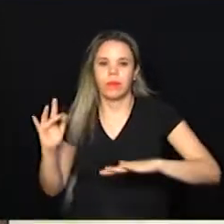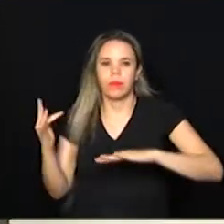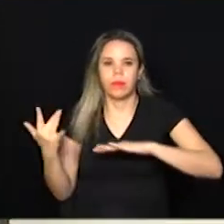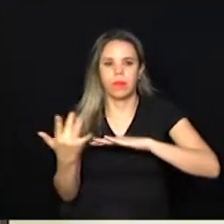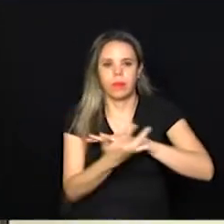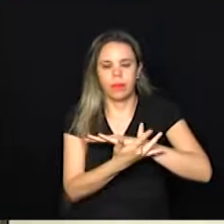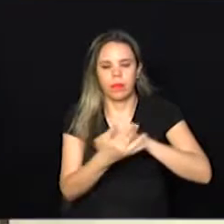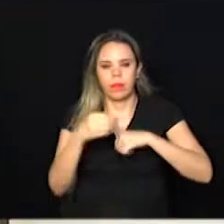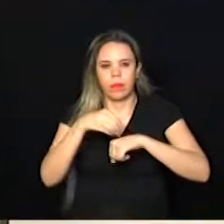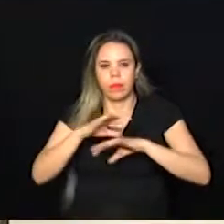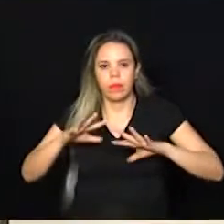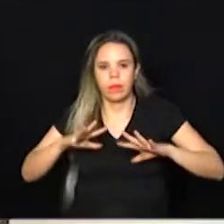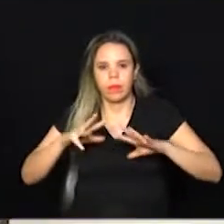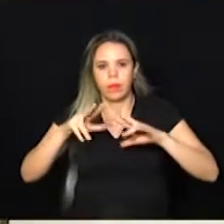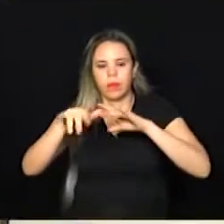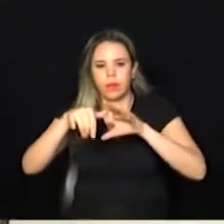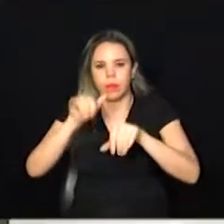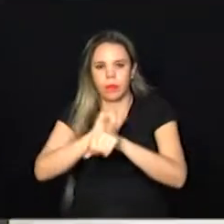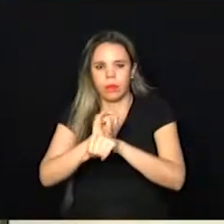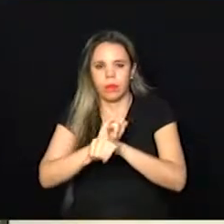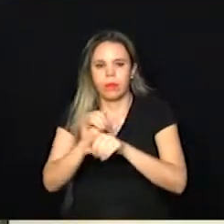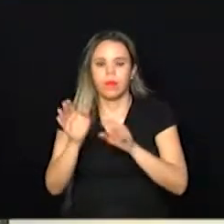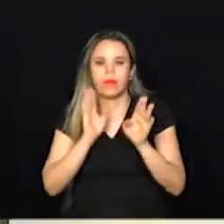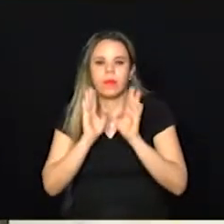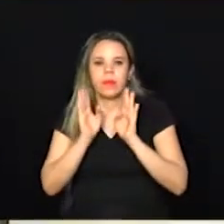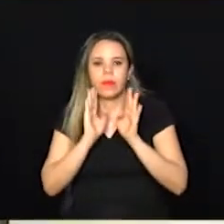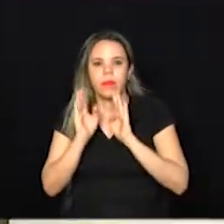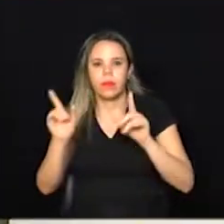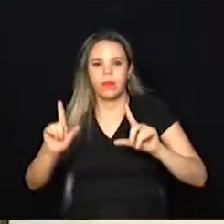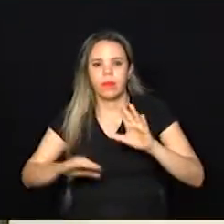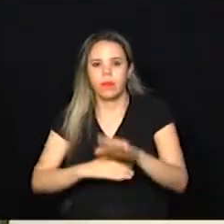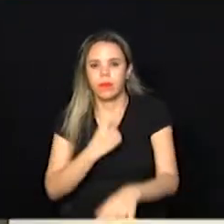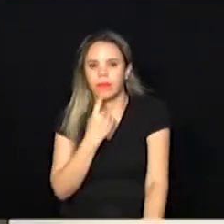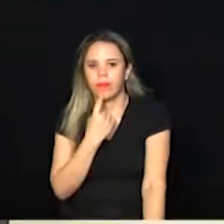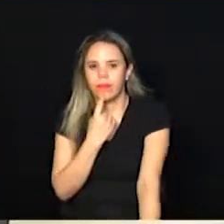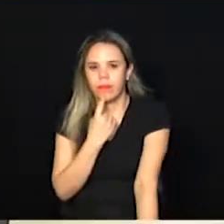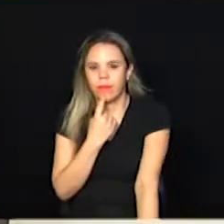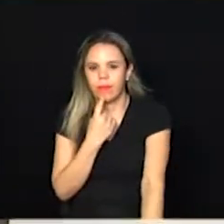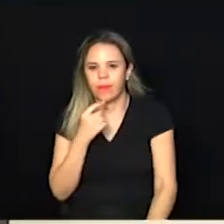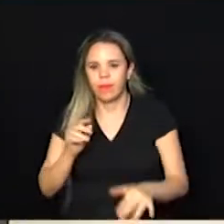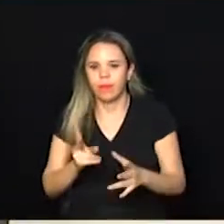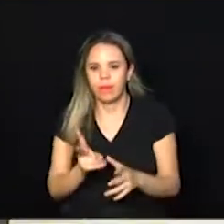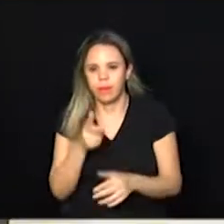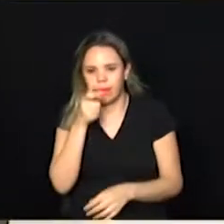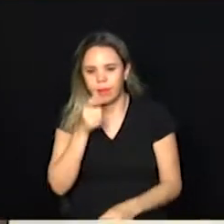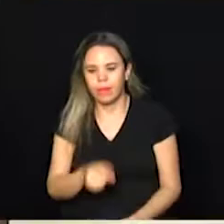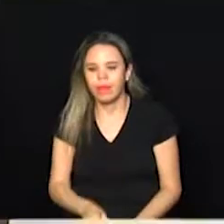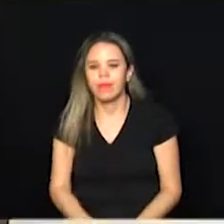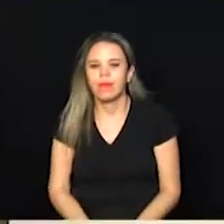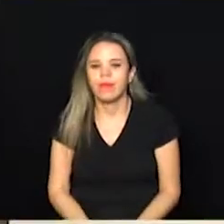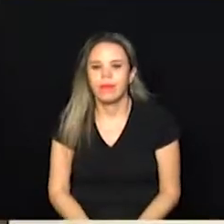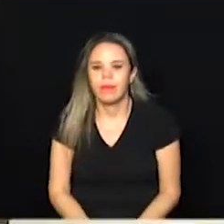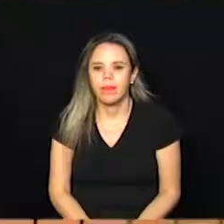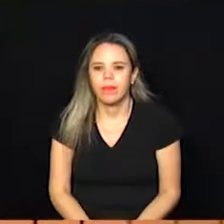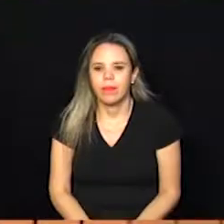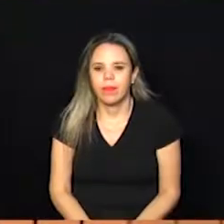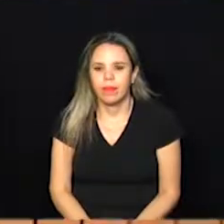gente transmite tudo no YouTube e também no Facebook da TV Câmara Campinas, então fique com a gente.